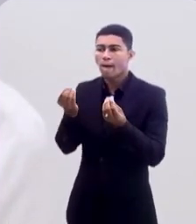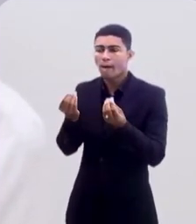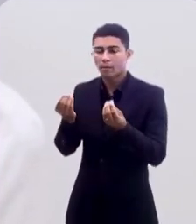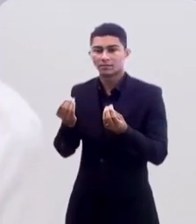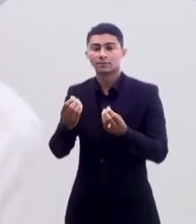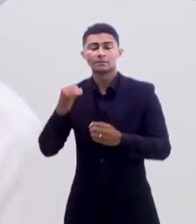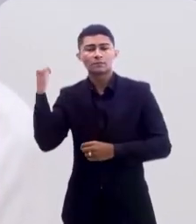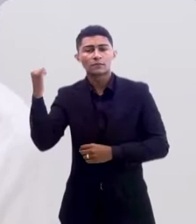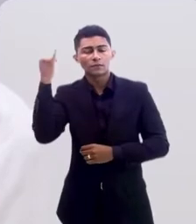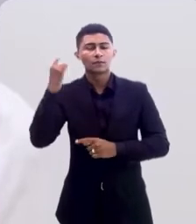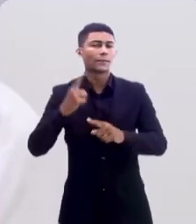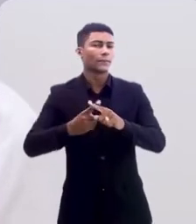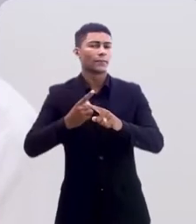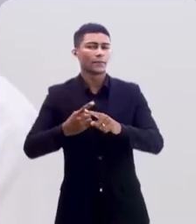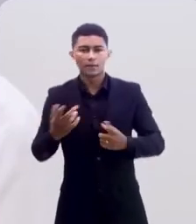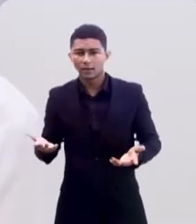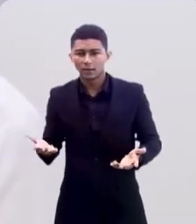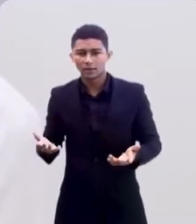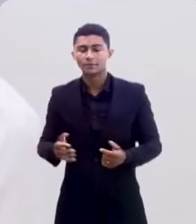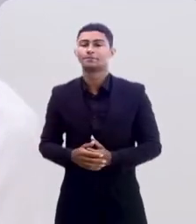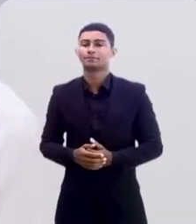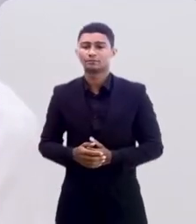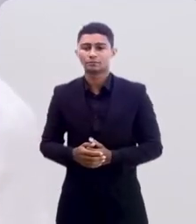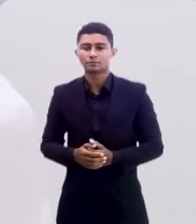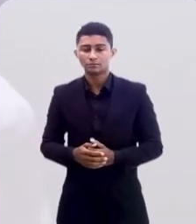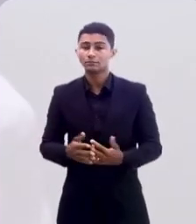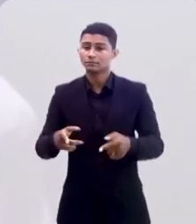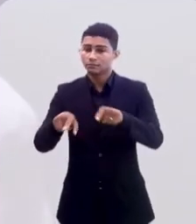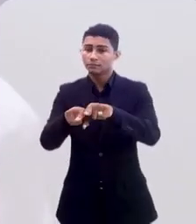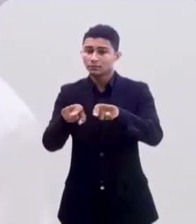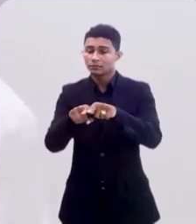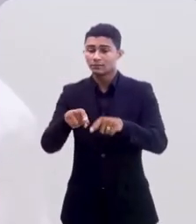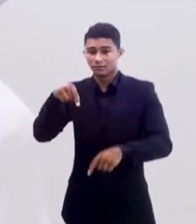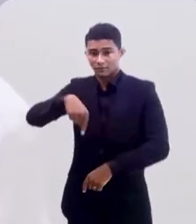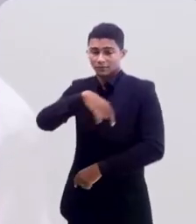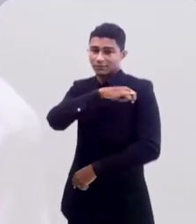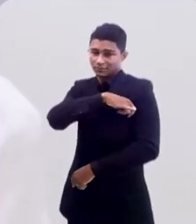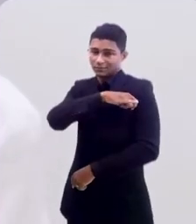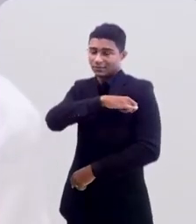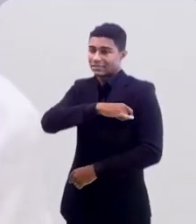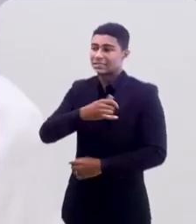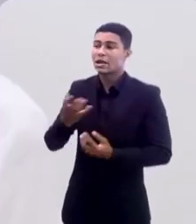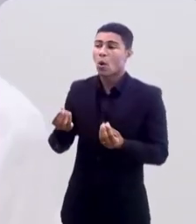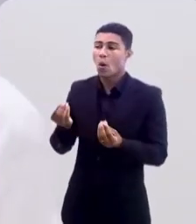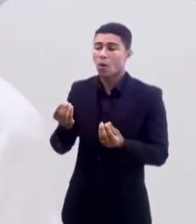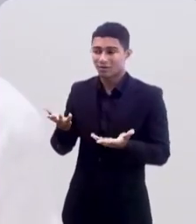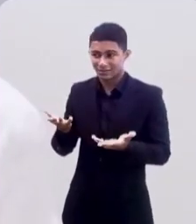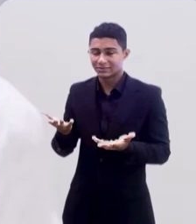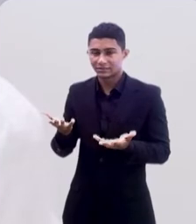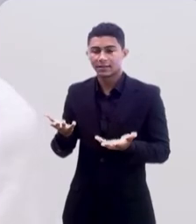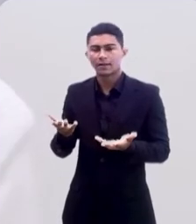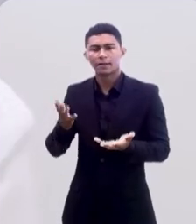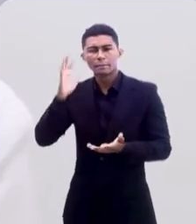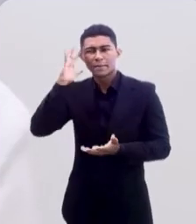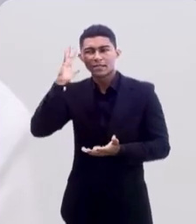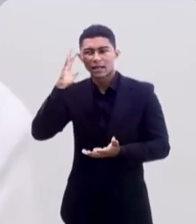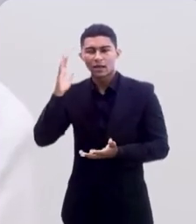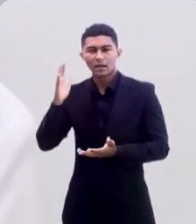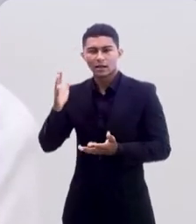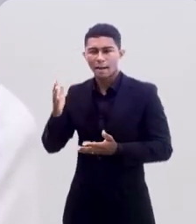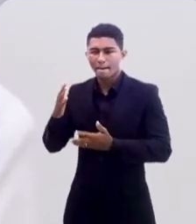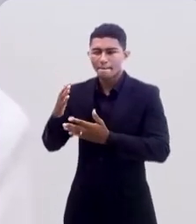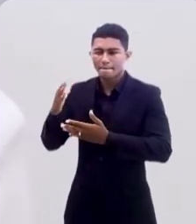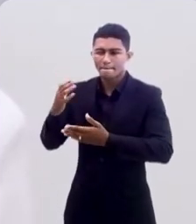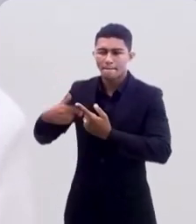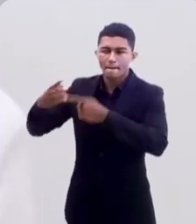trouxe aqui, da importância do agronegócio e do tamanho que tem reduzido aqui no estado do Rio de Janeiro, como é que a gente pode fazer para pensar